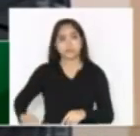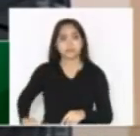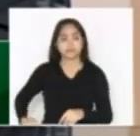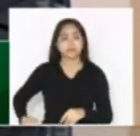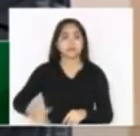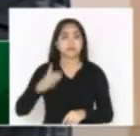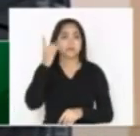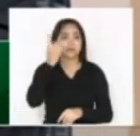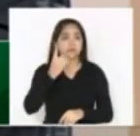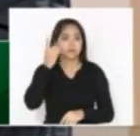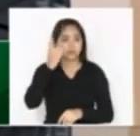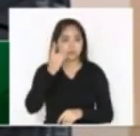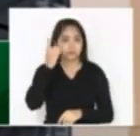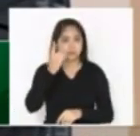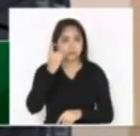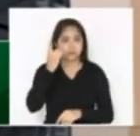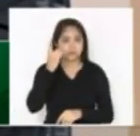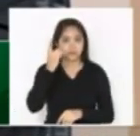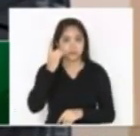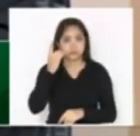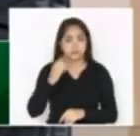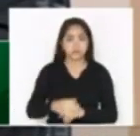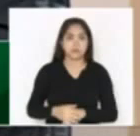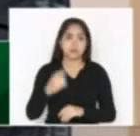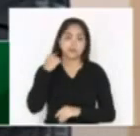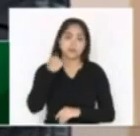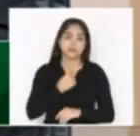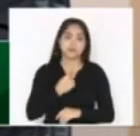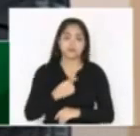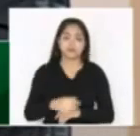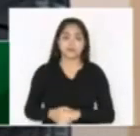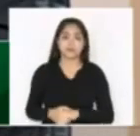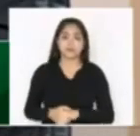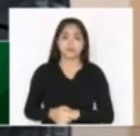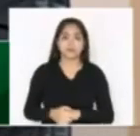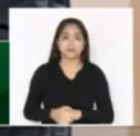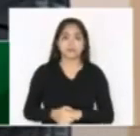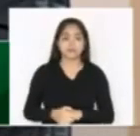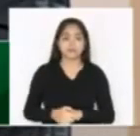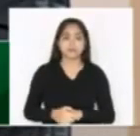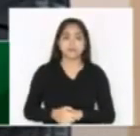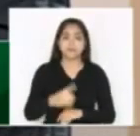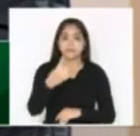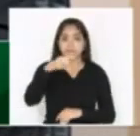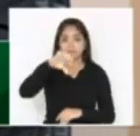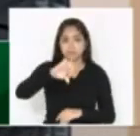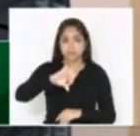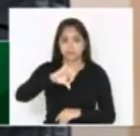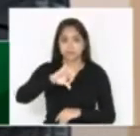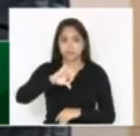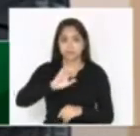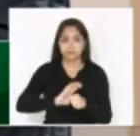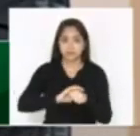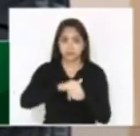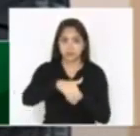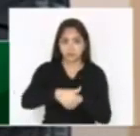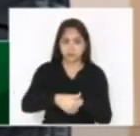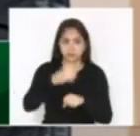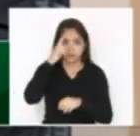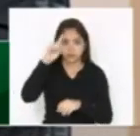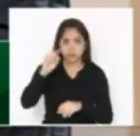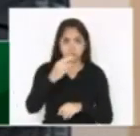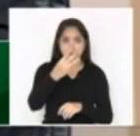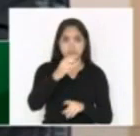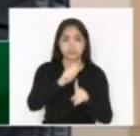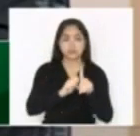deputado Silvio Drevec, às 19 horas do dia 3 de julho do ano 2017, nesta